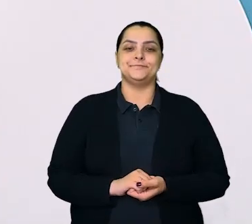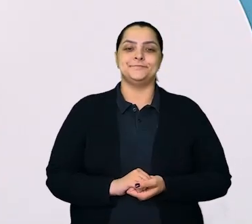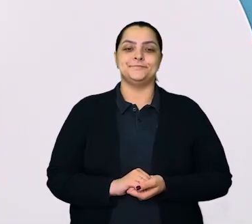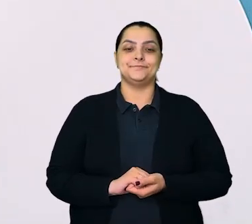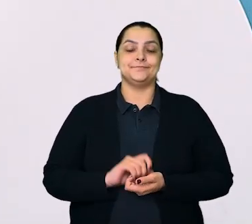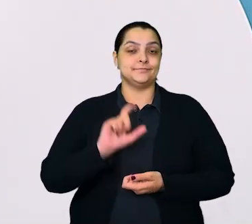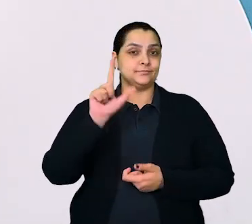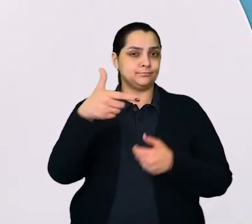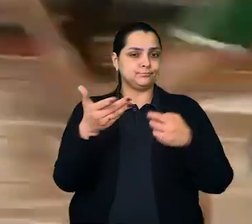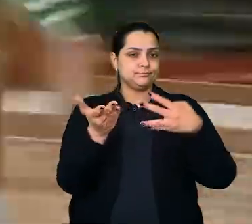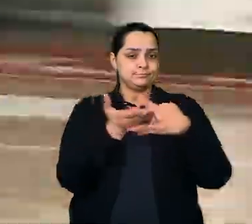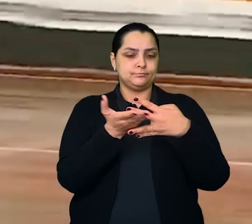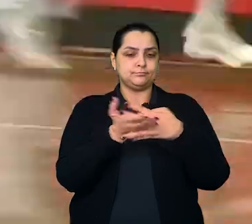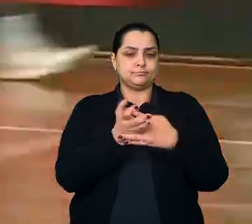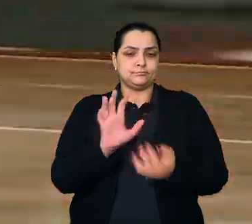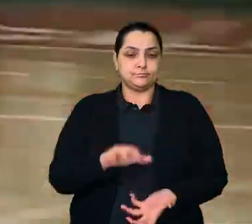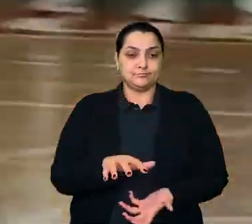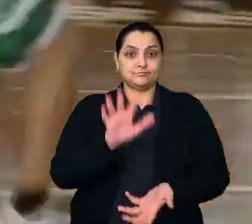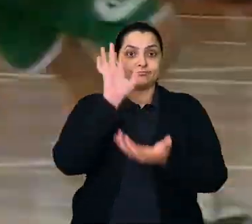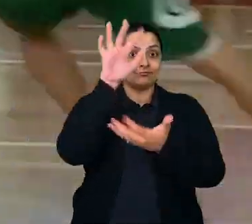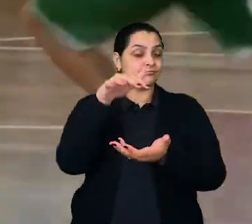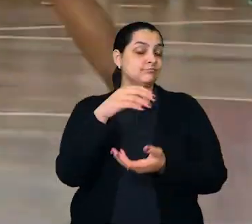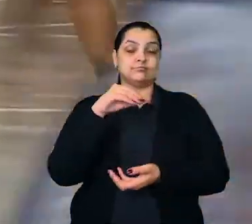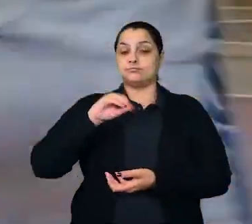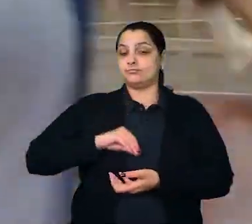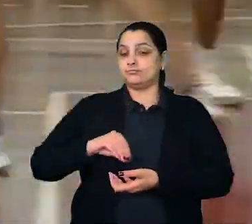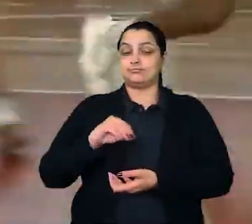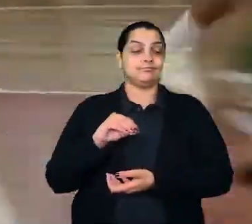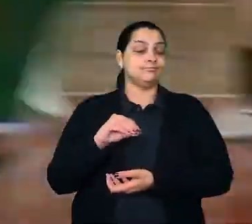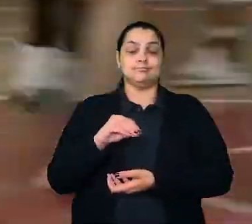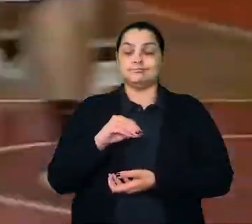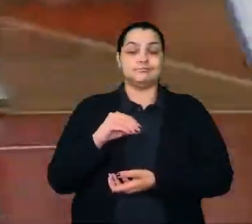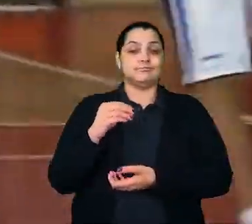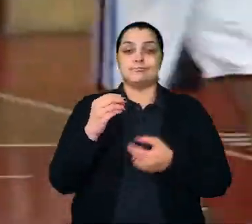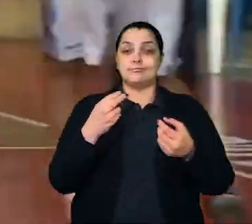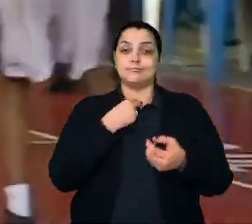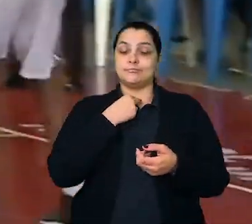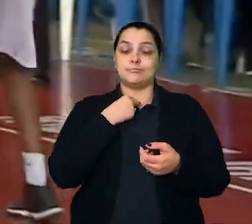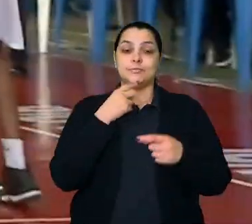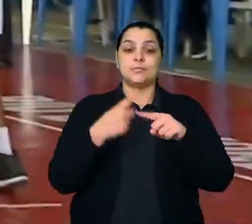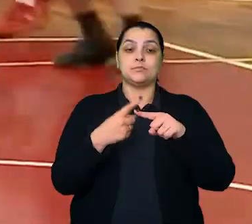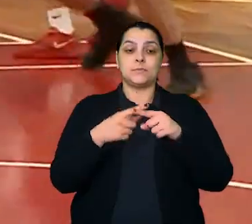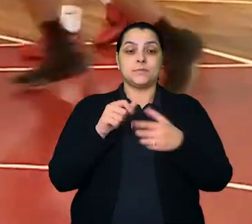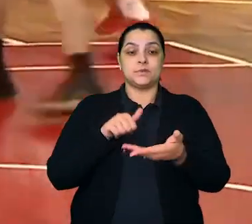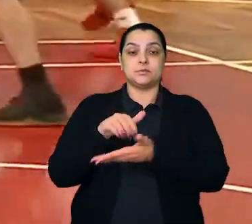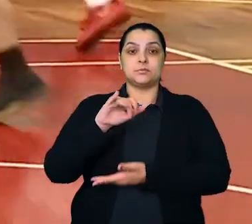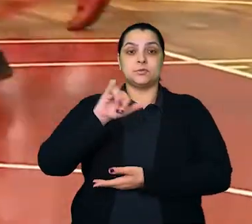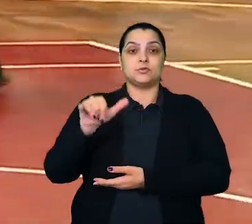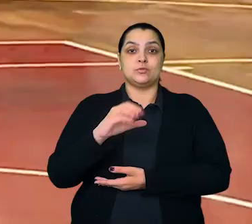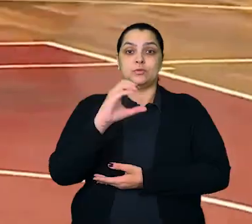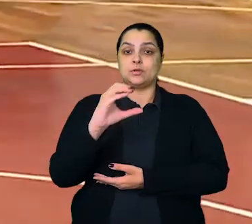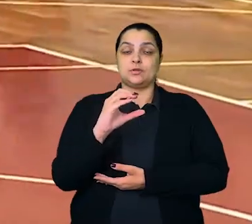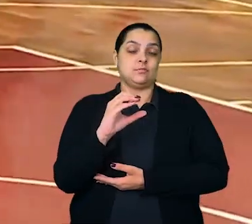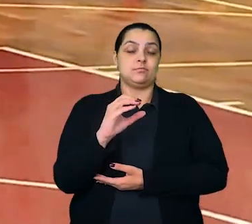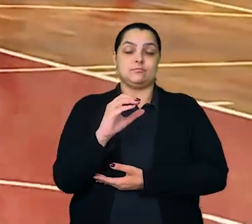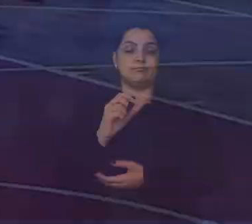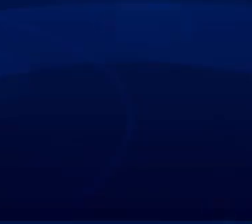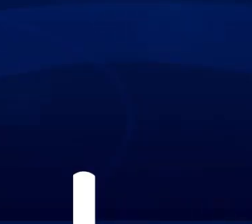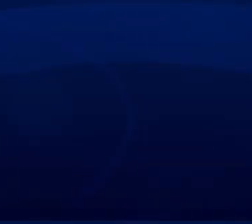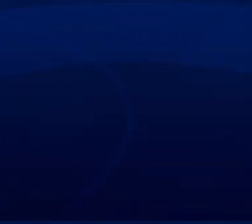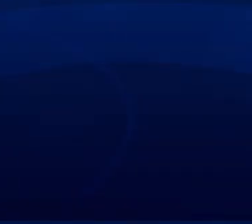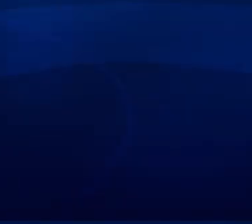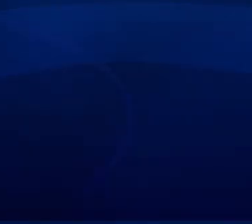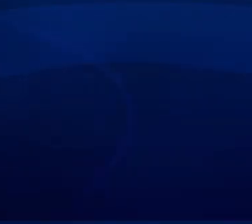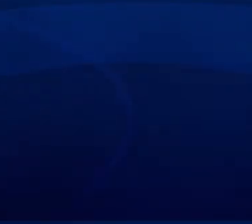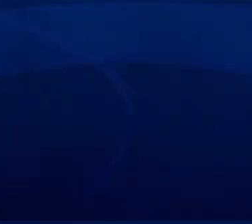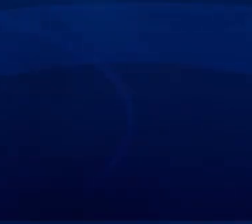No próximo bloco, jogador de basquete não deve receber cláusula compensatória por despedida sem justa causa. A gente volta já já.